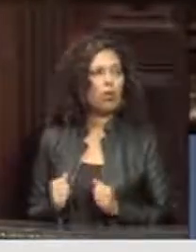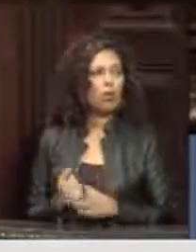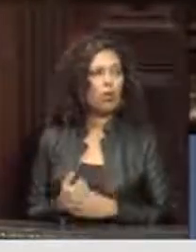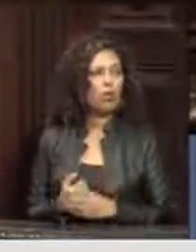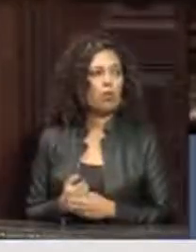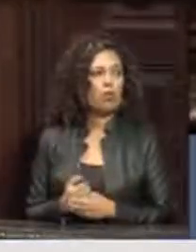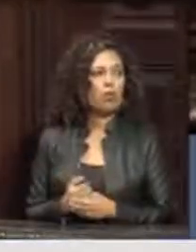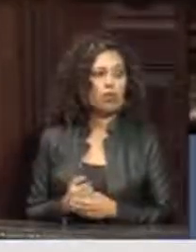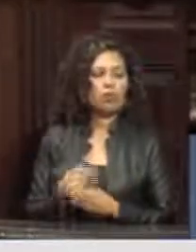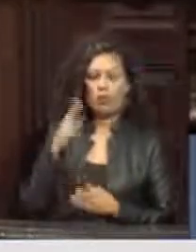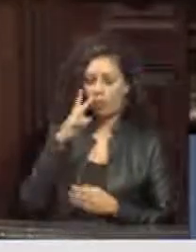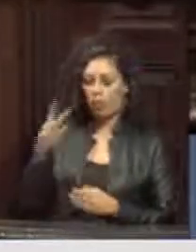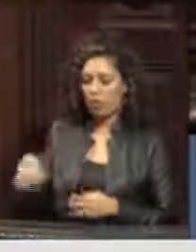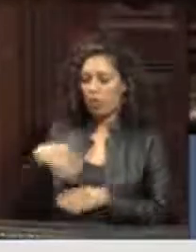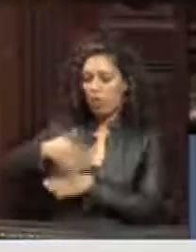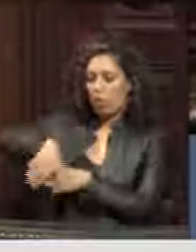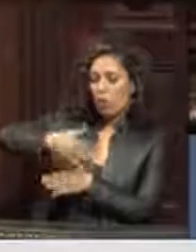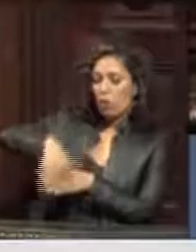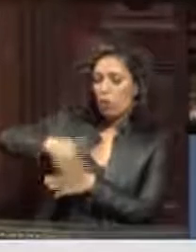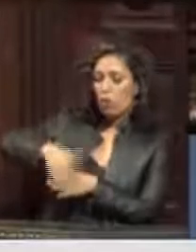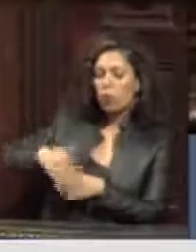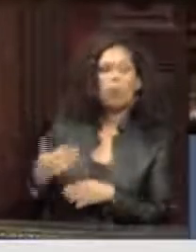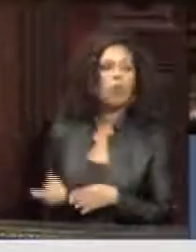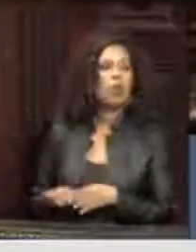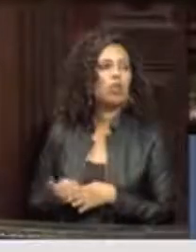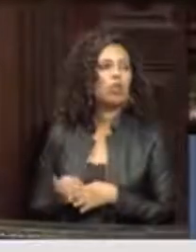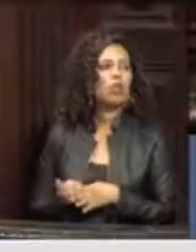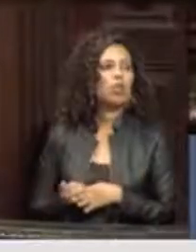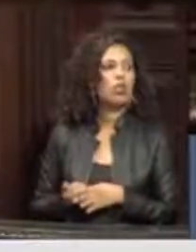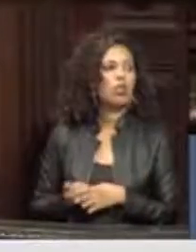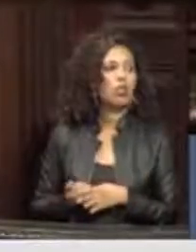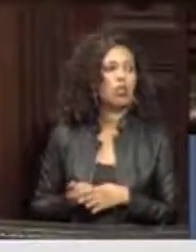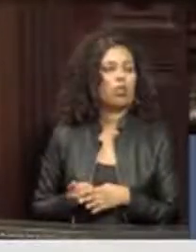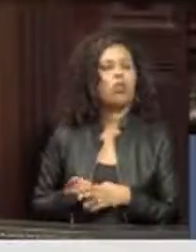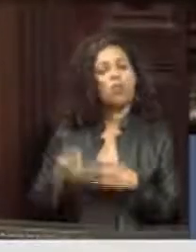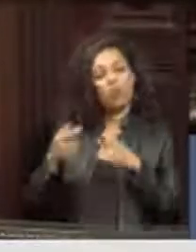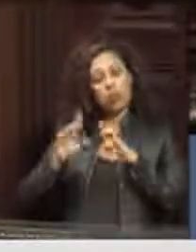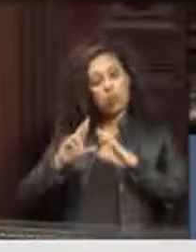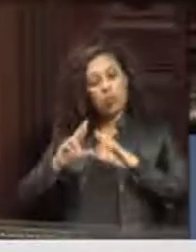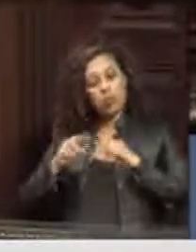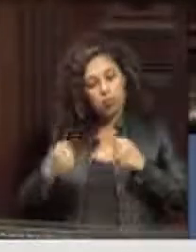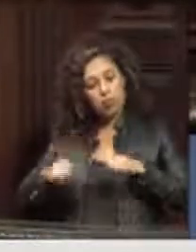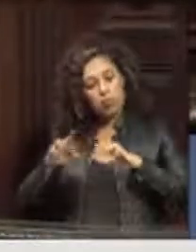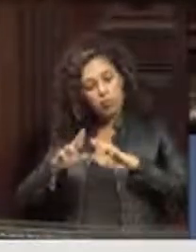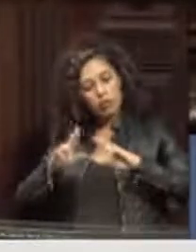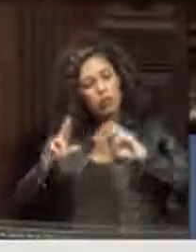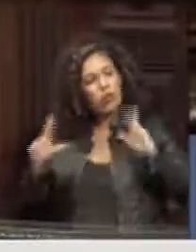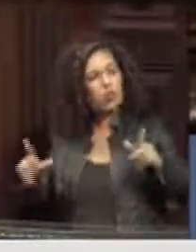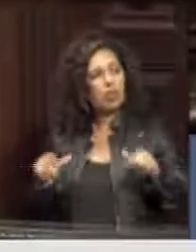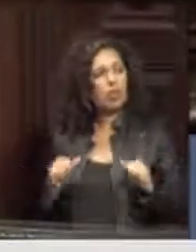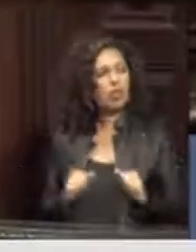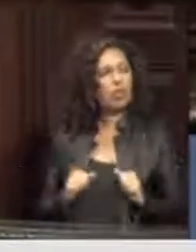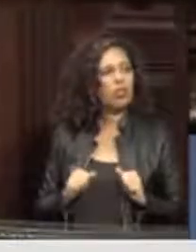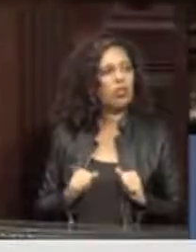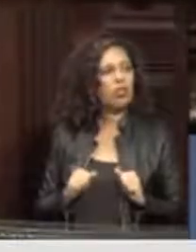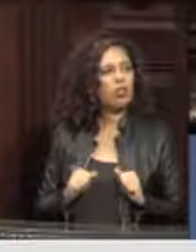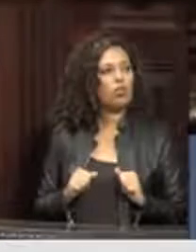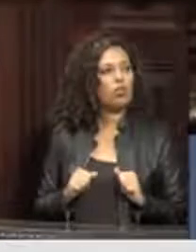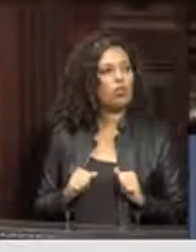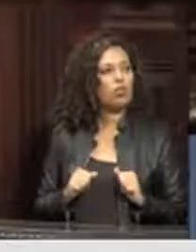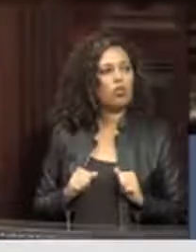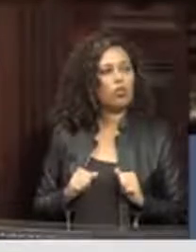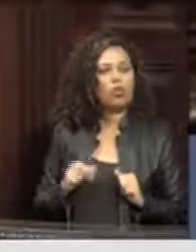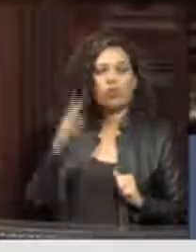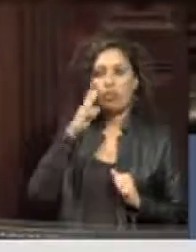na Estrada da Serra. Agora, acho que o contrato ele poderia ser diferente, né? Quando se fez o contrato, se cometeram